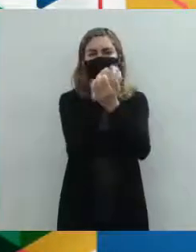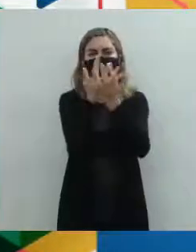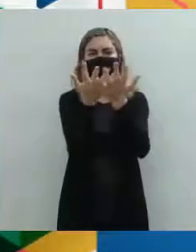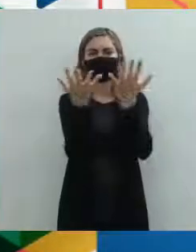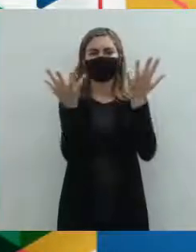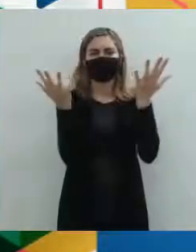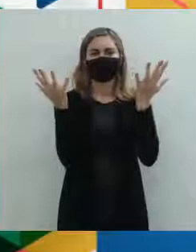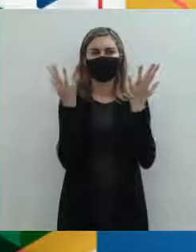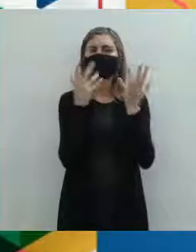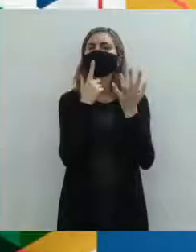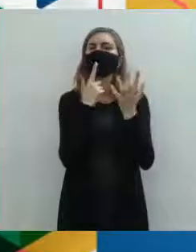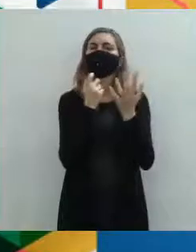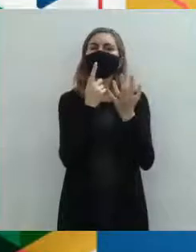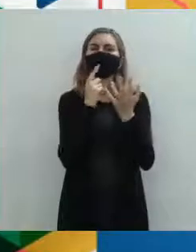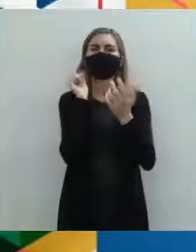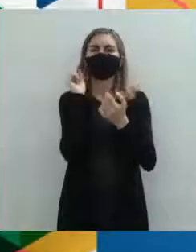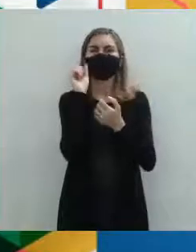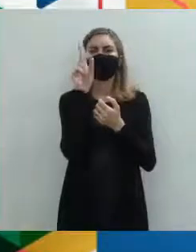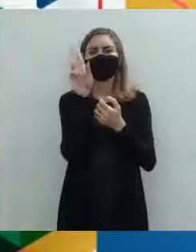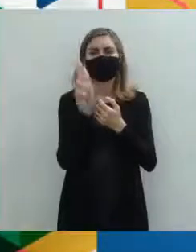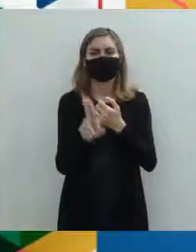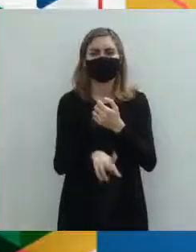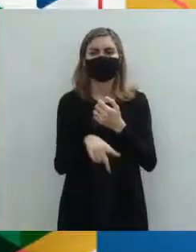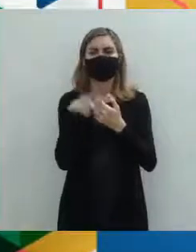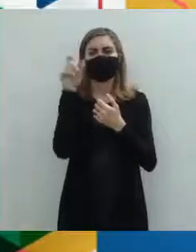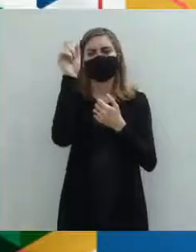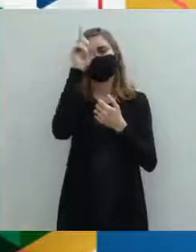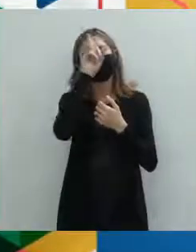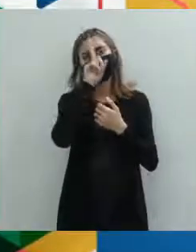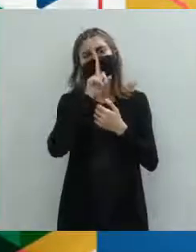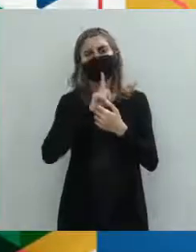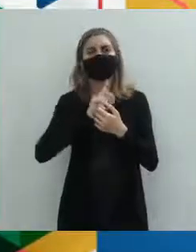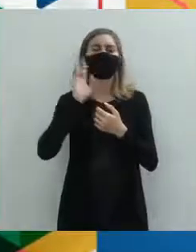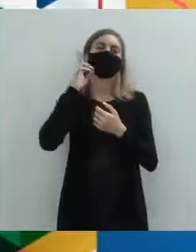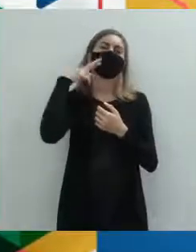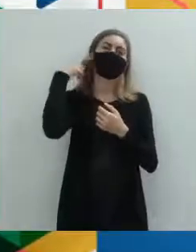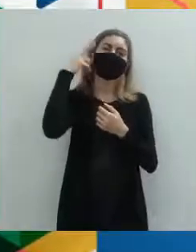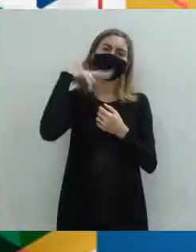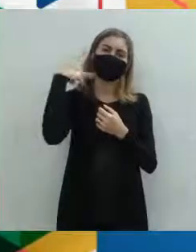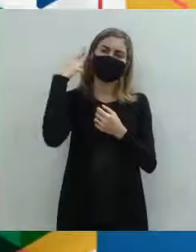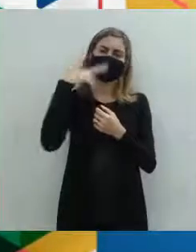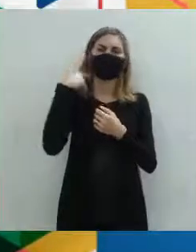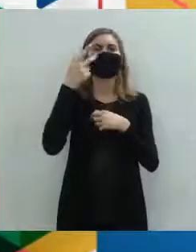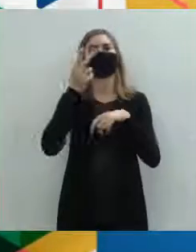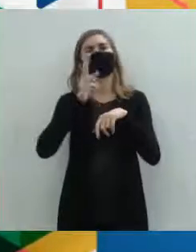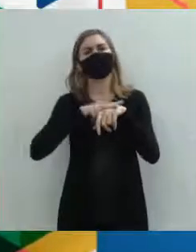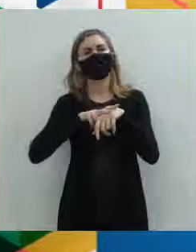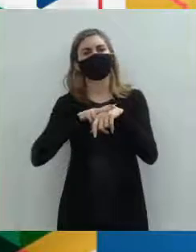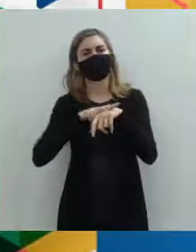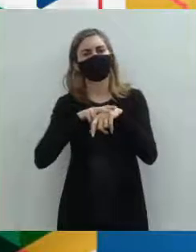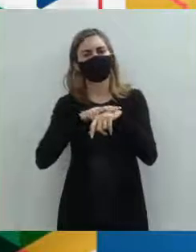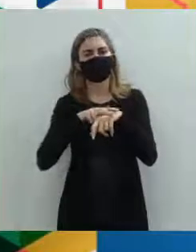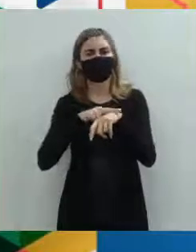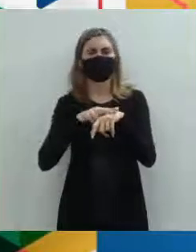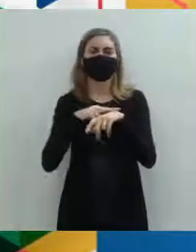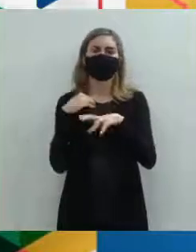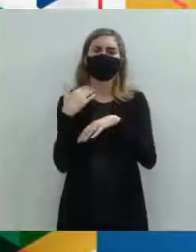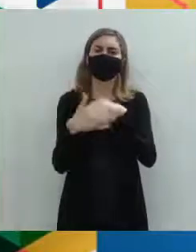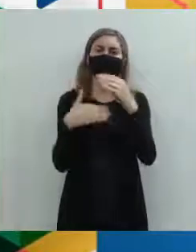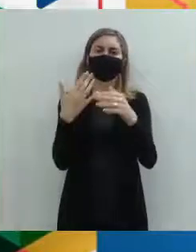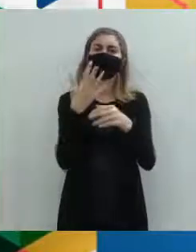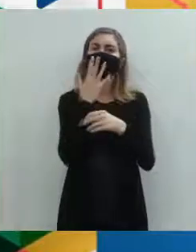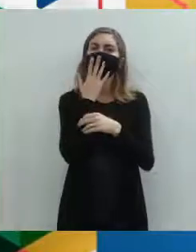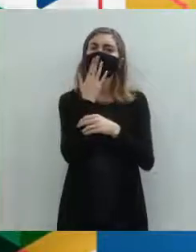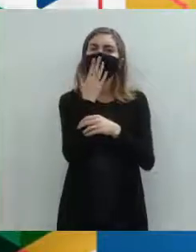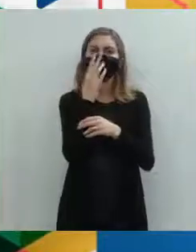flores, vermelho, azul, amarelo, né? Rosa, verdes e assim por diante. Então essas